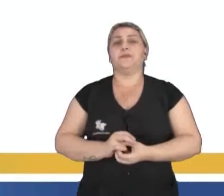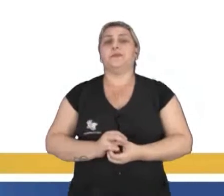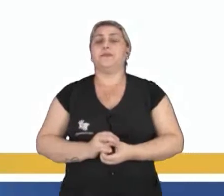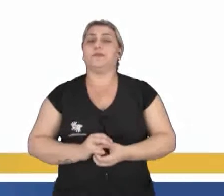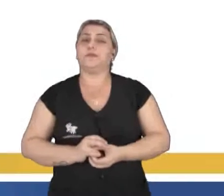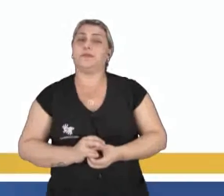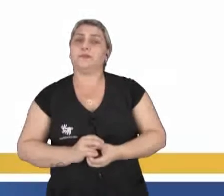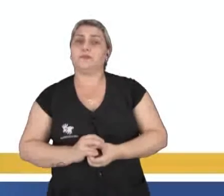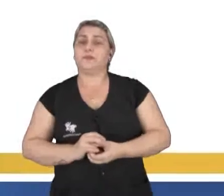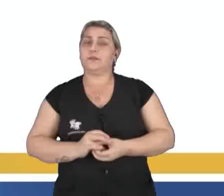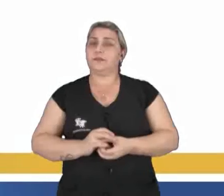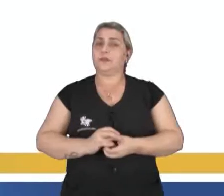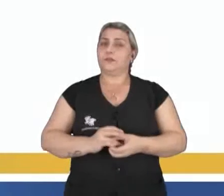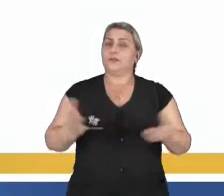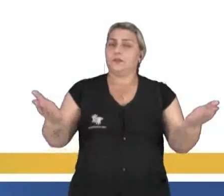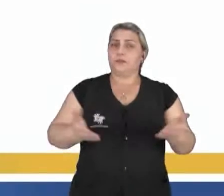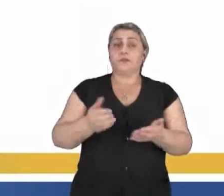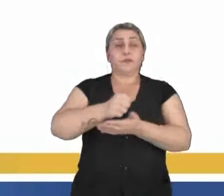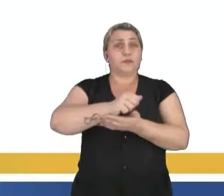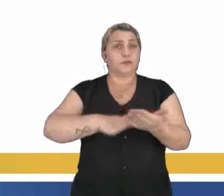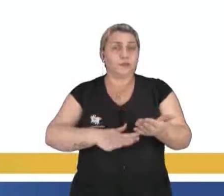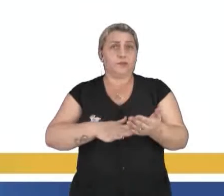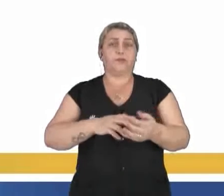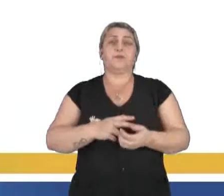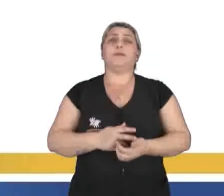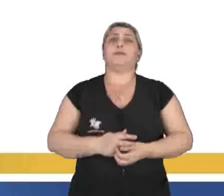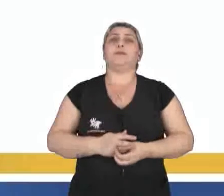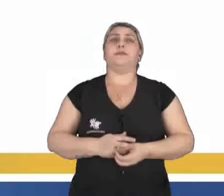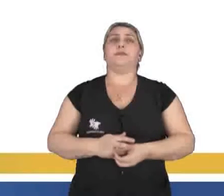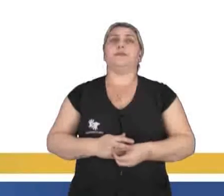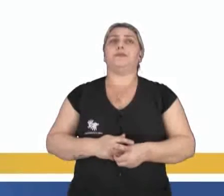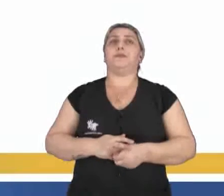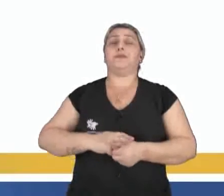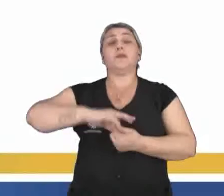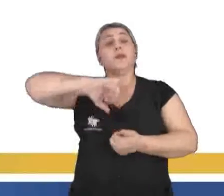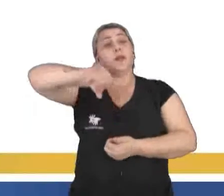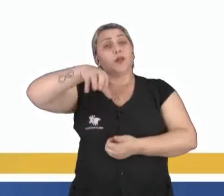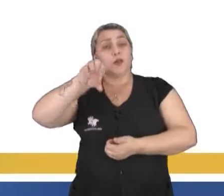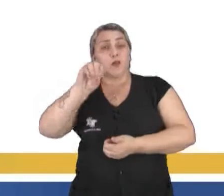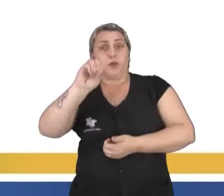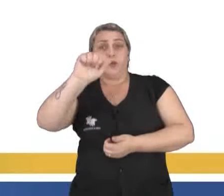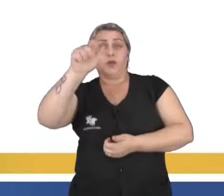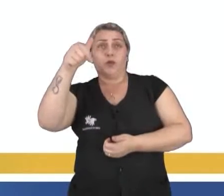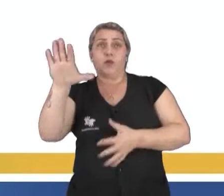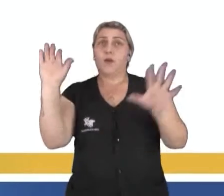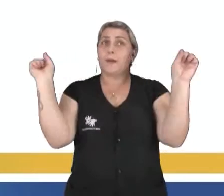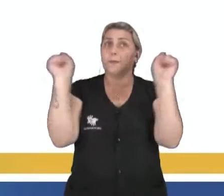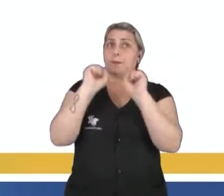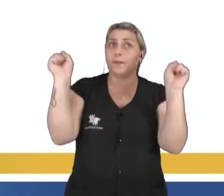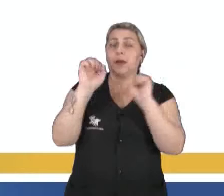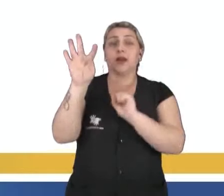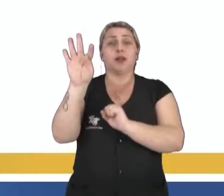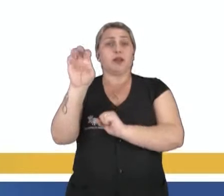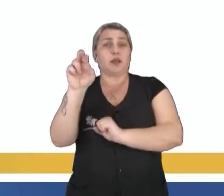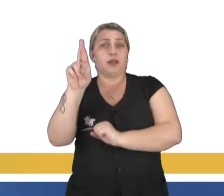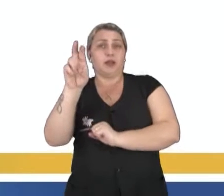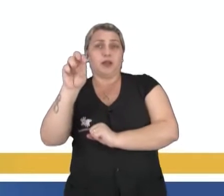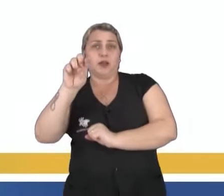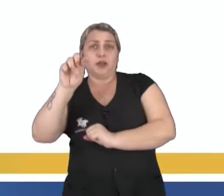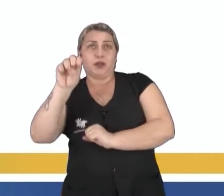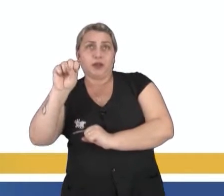então vamos verificar aqui o nosso exercício do dia Quem é João amava